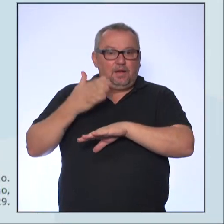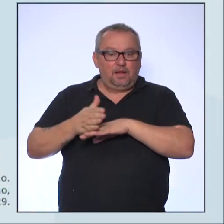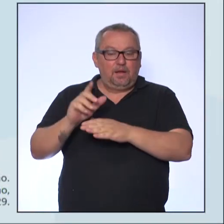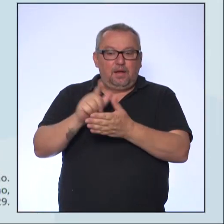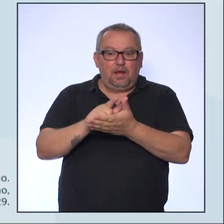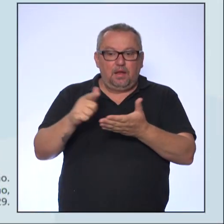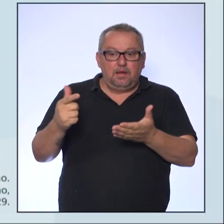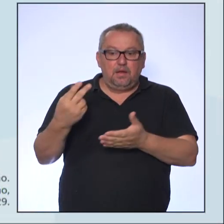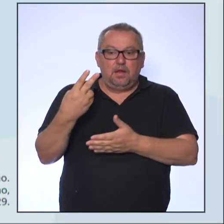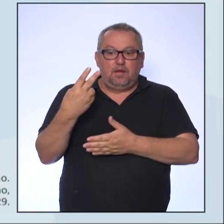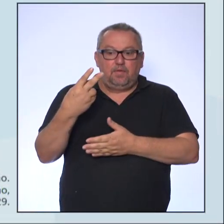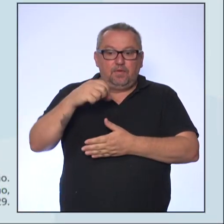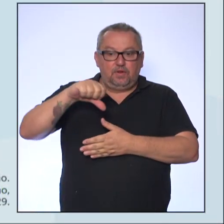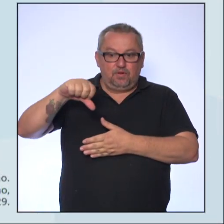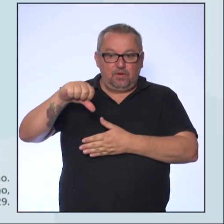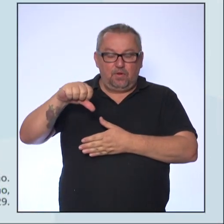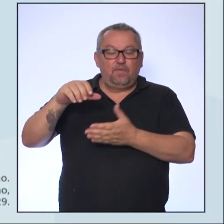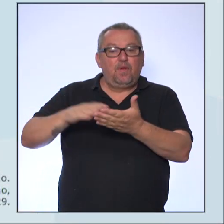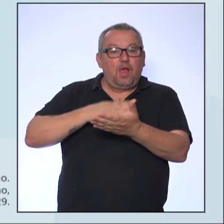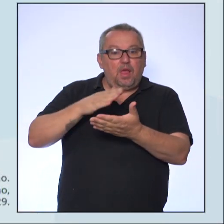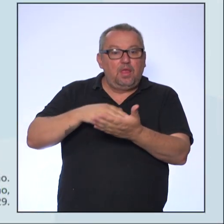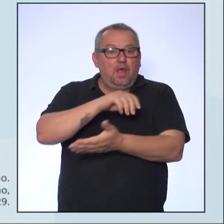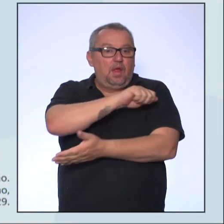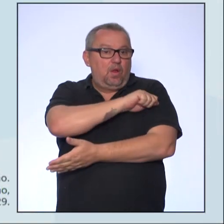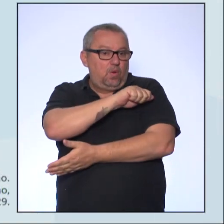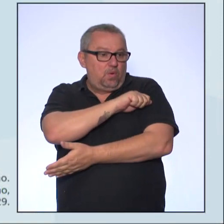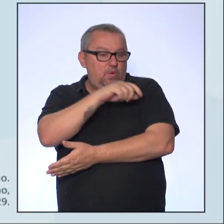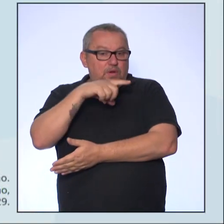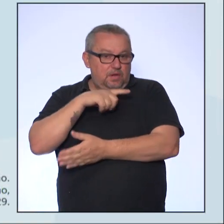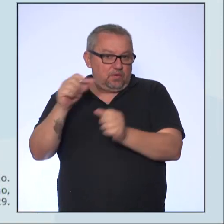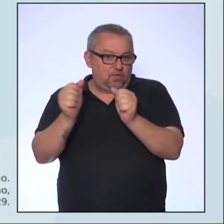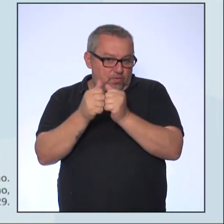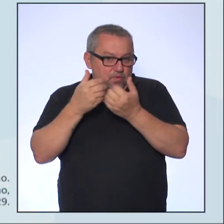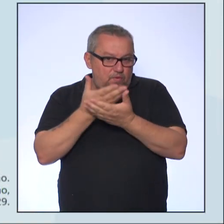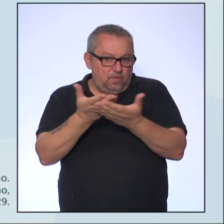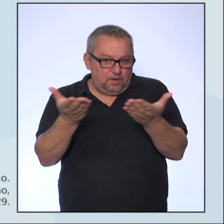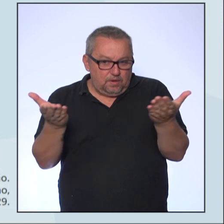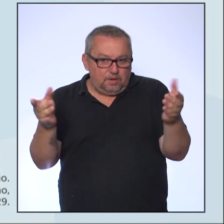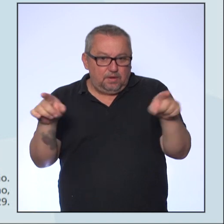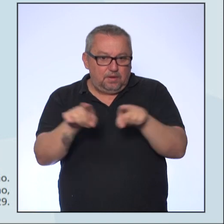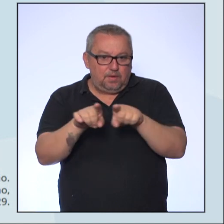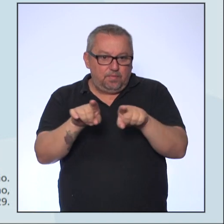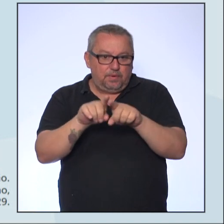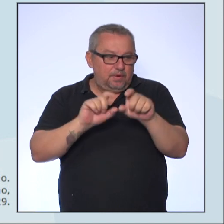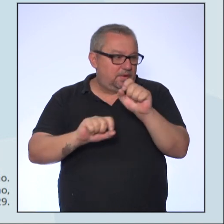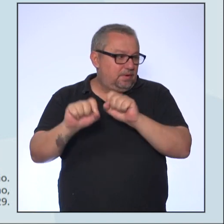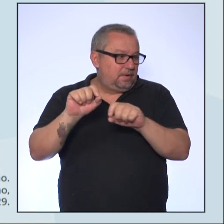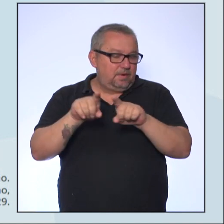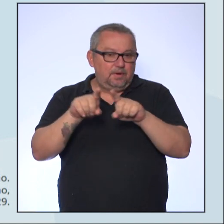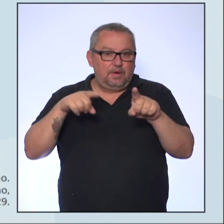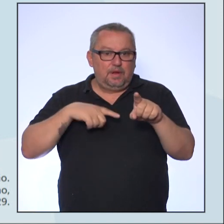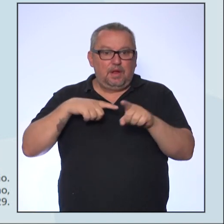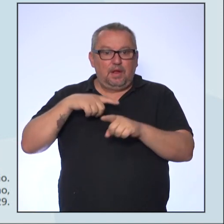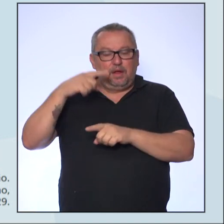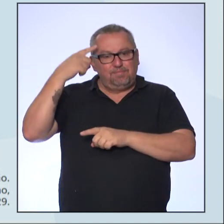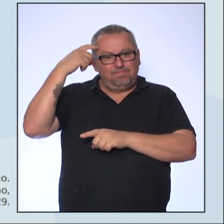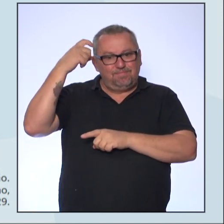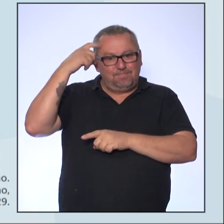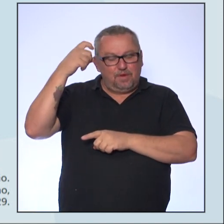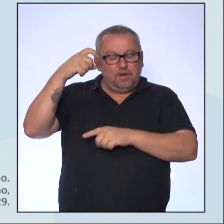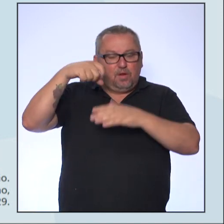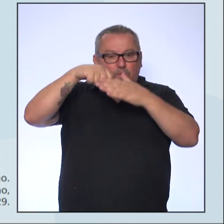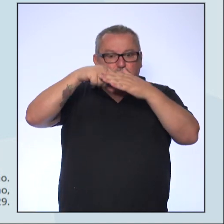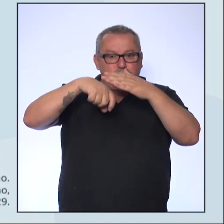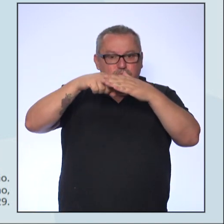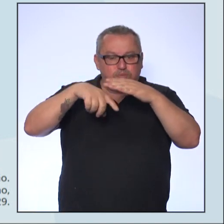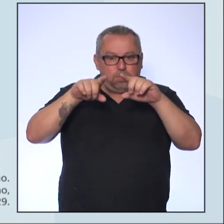página 29 do caderno do aluno, né? Então tá com vocês aí. E é a ideia de um fluxograma de uma loja.